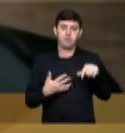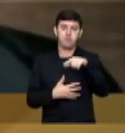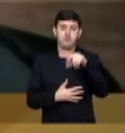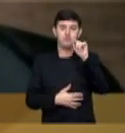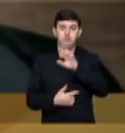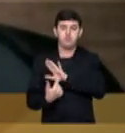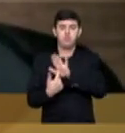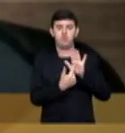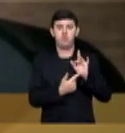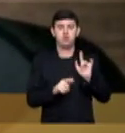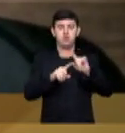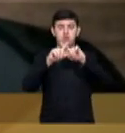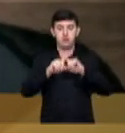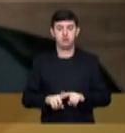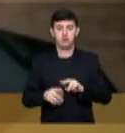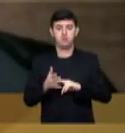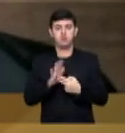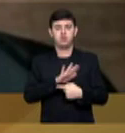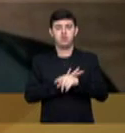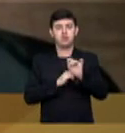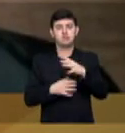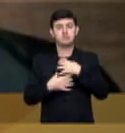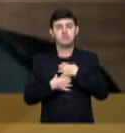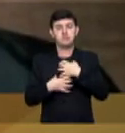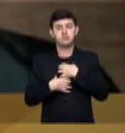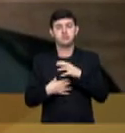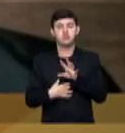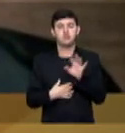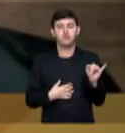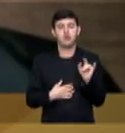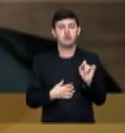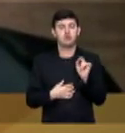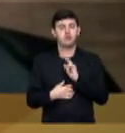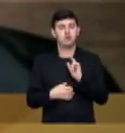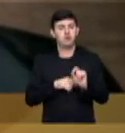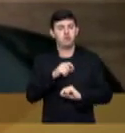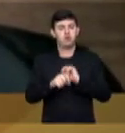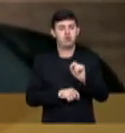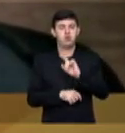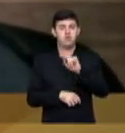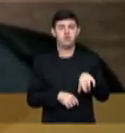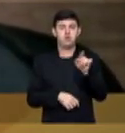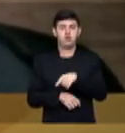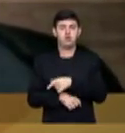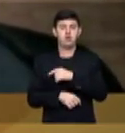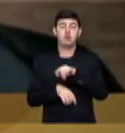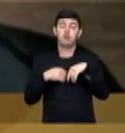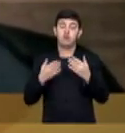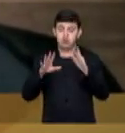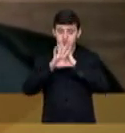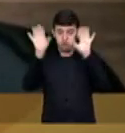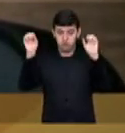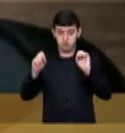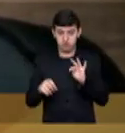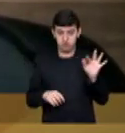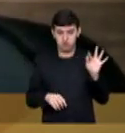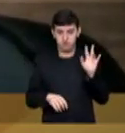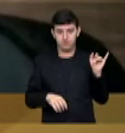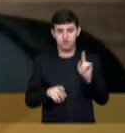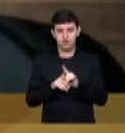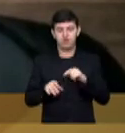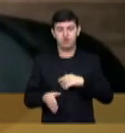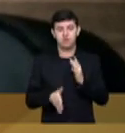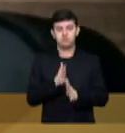impõe que nas disputas de sentido que tem a norma impugnada, deve o Supremo Tribunal Federal se